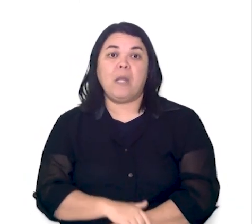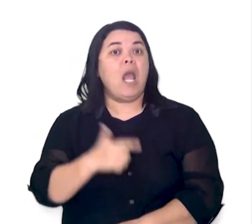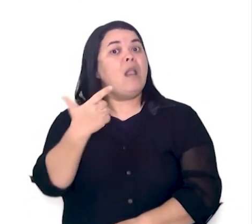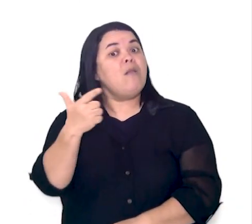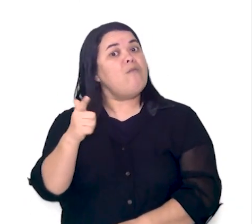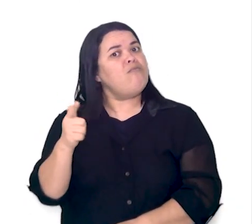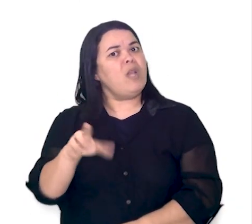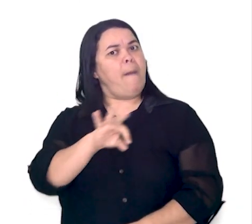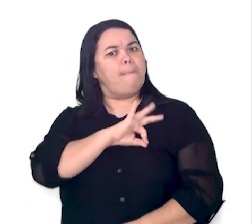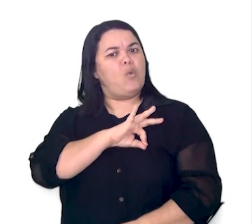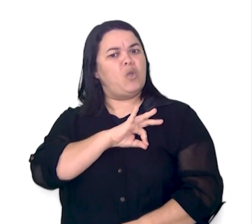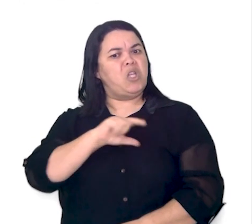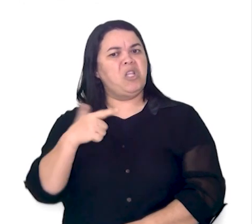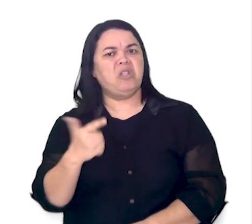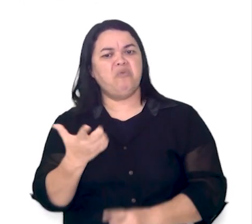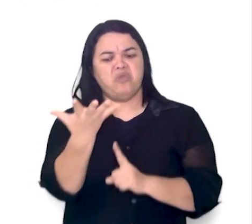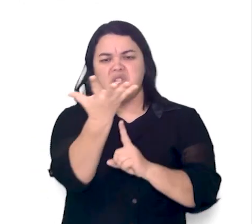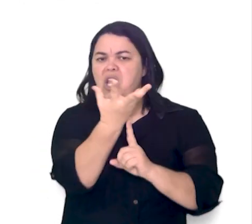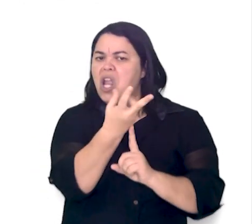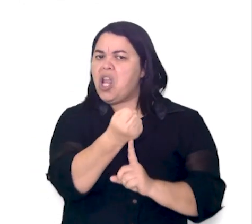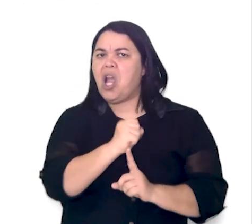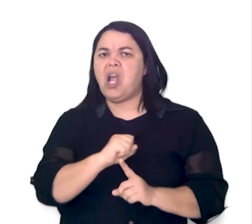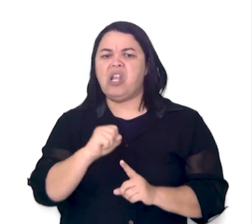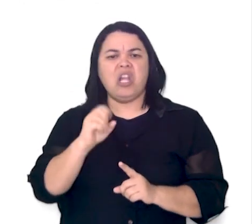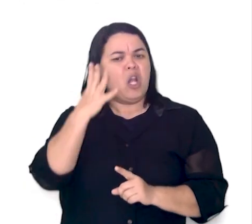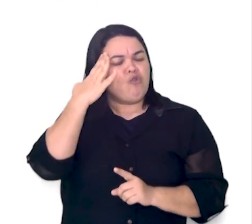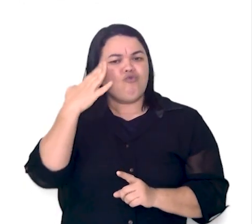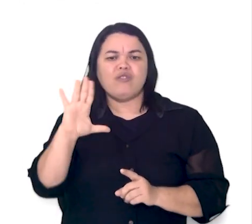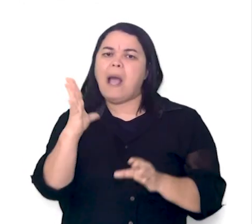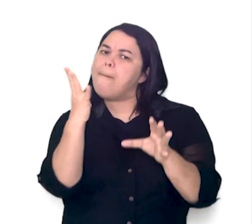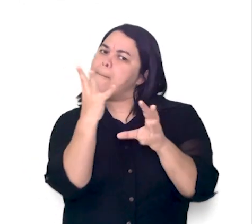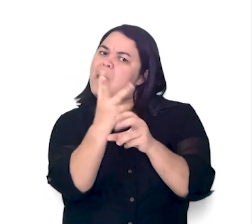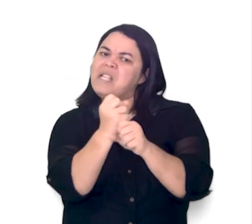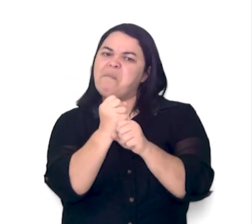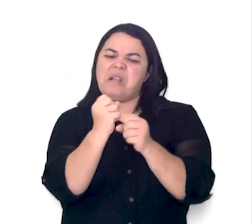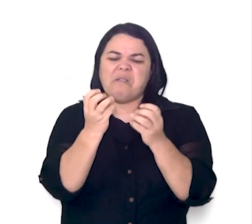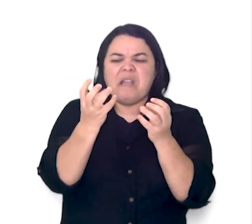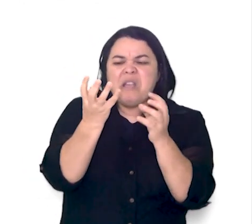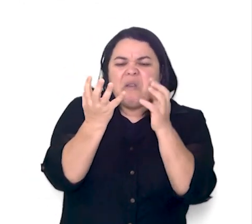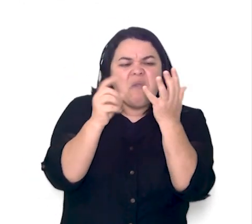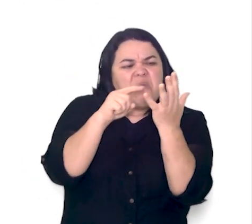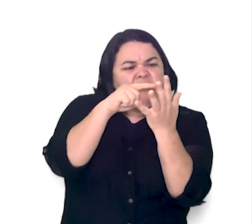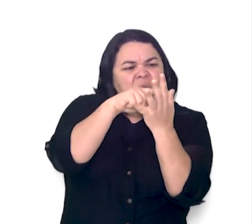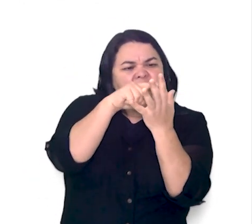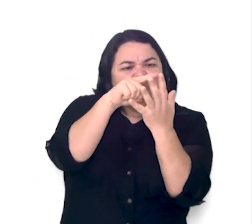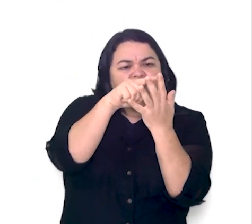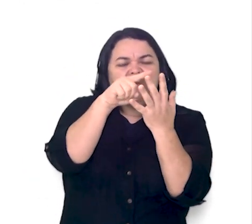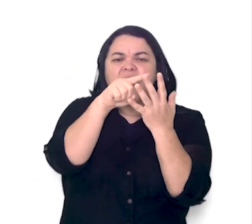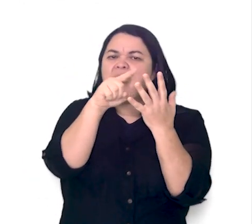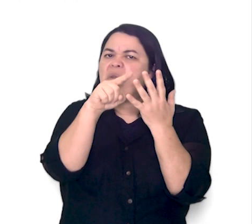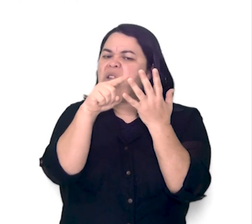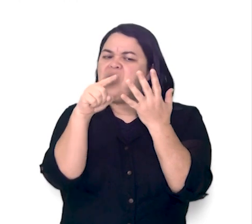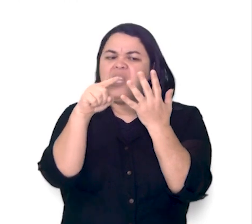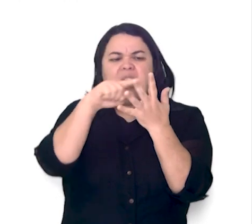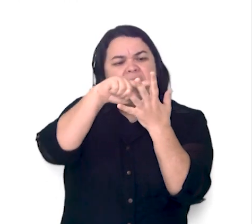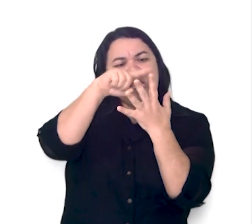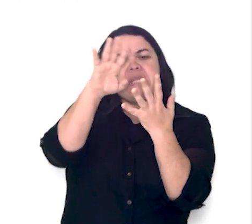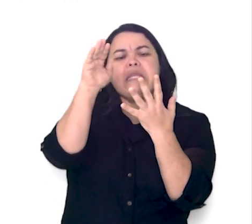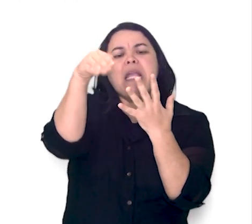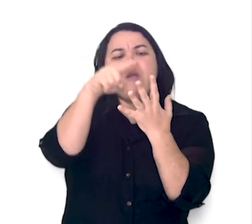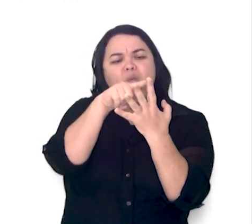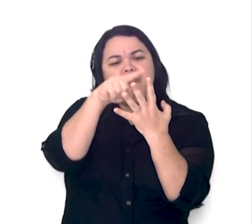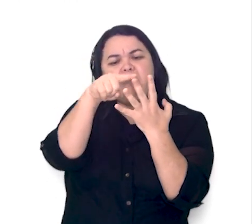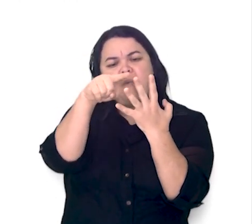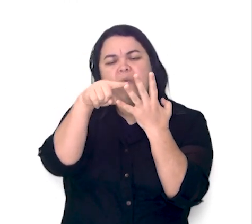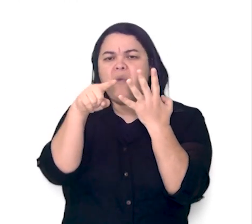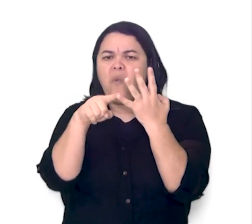polícia alguma, nem sabem contar mais do que 4. Os demais números notam-se pelos dedos das